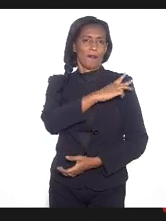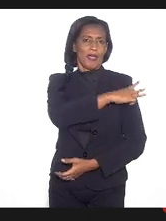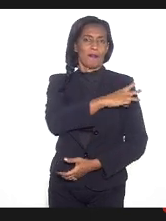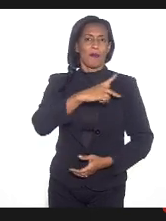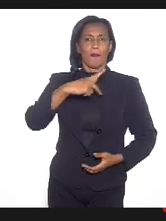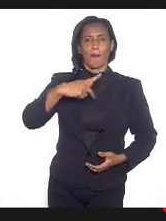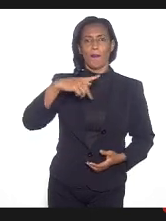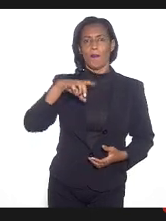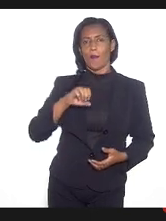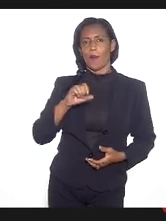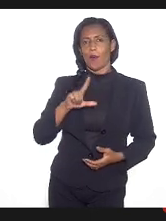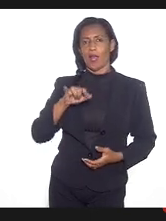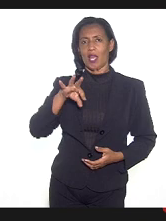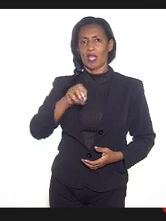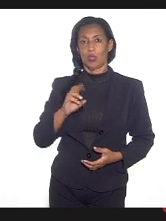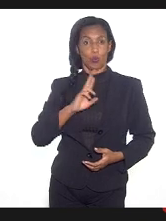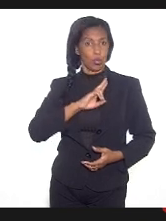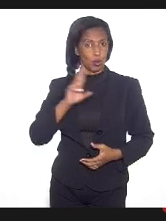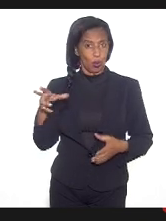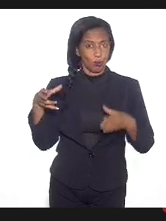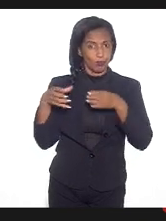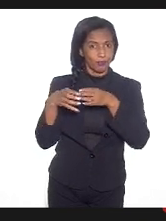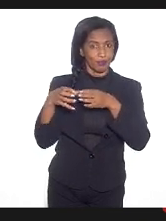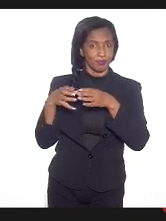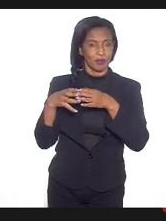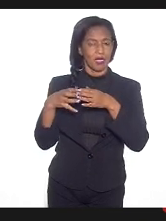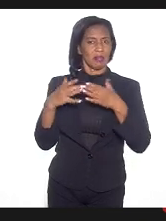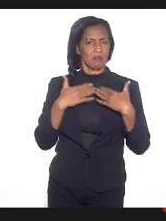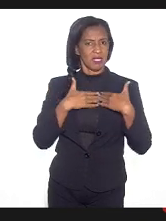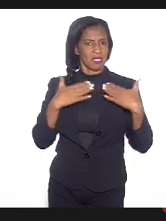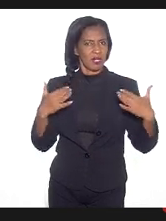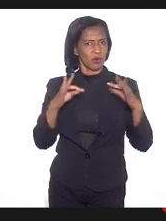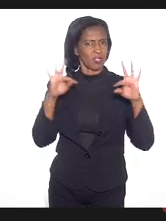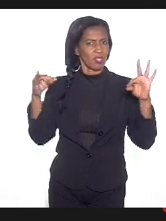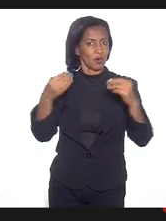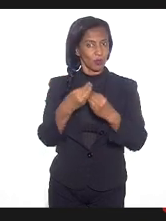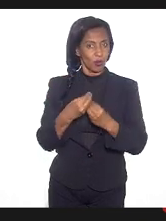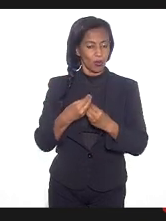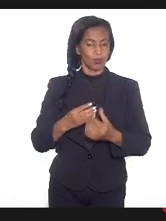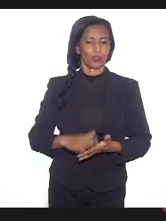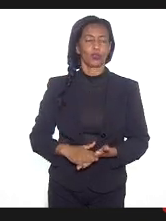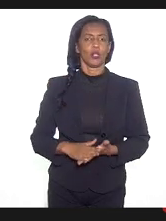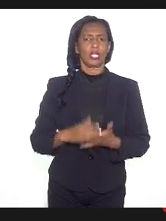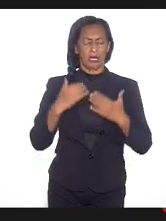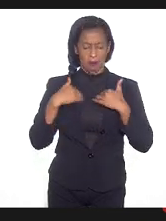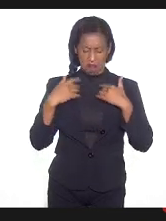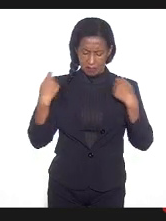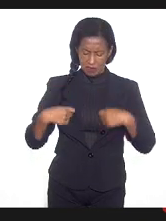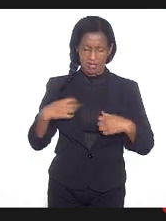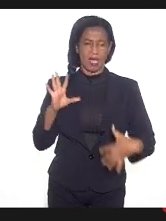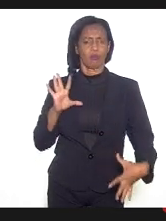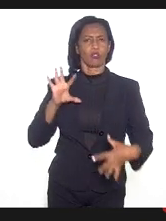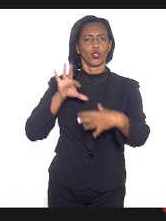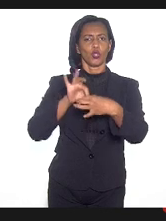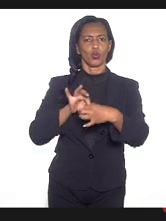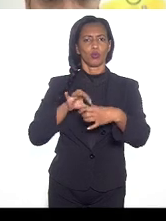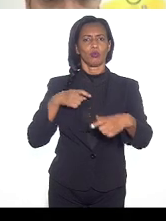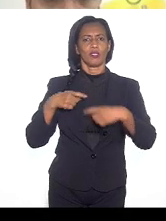Polito. Em nome da corporação, minha saudação a todos e pode contar conosco que estaremos sempre juntos nessa